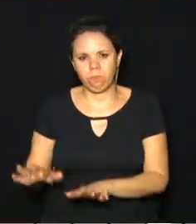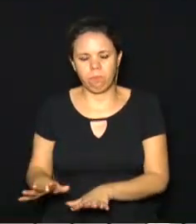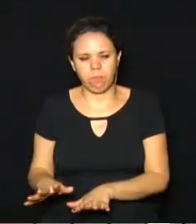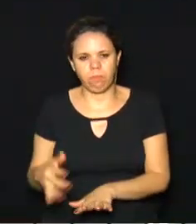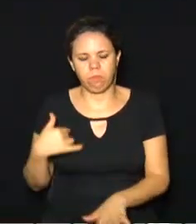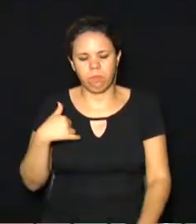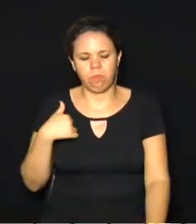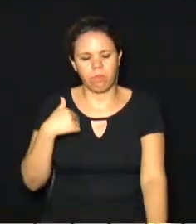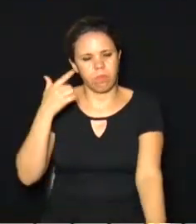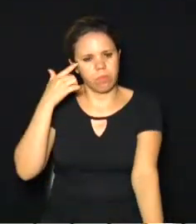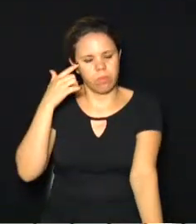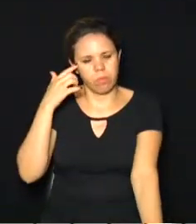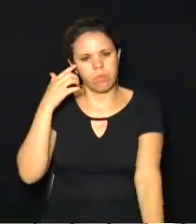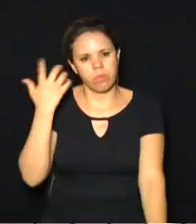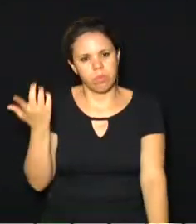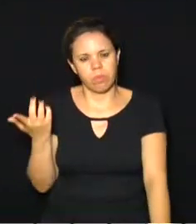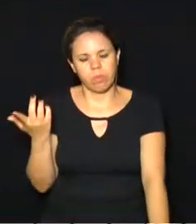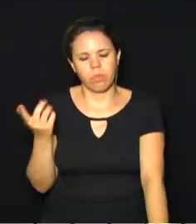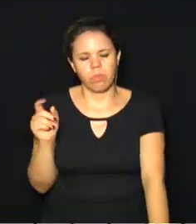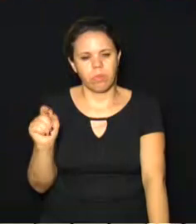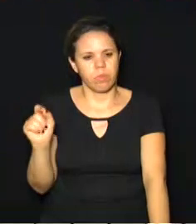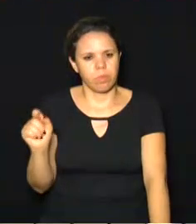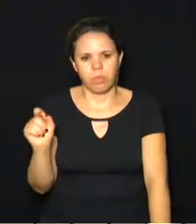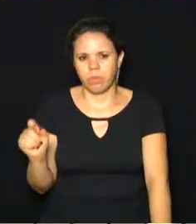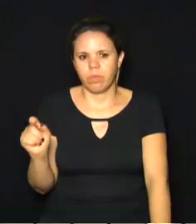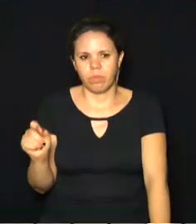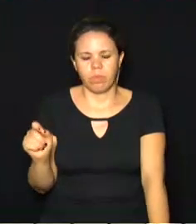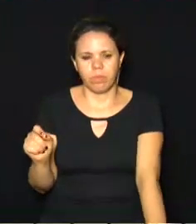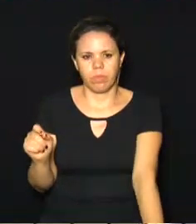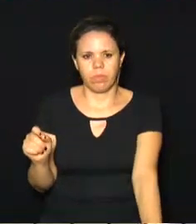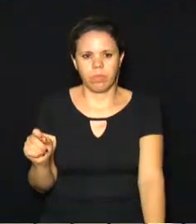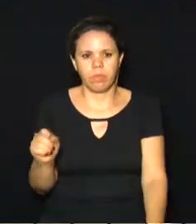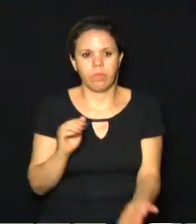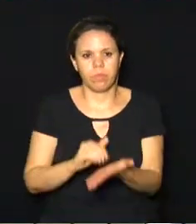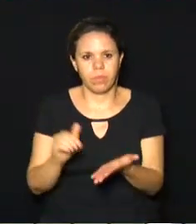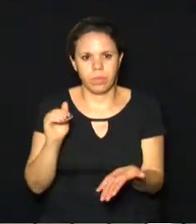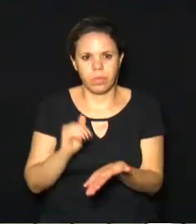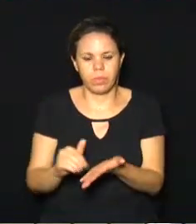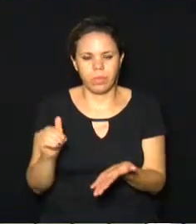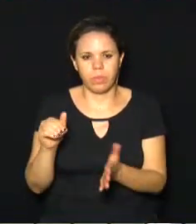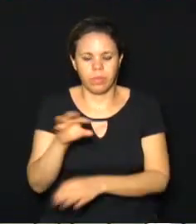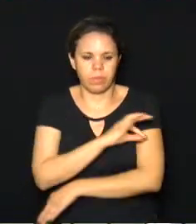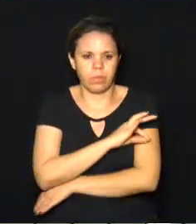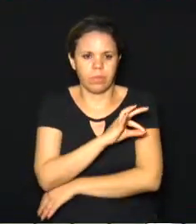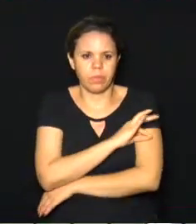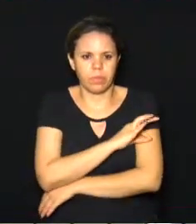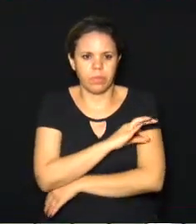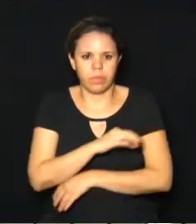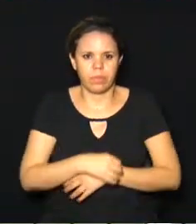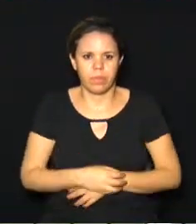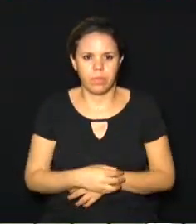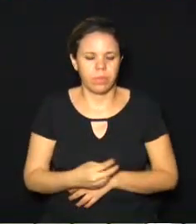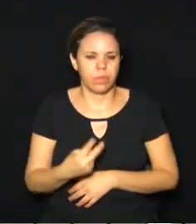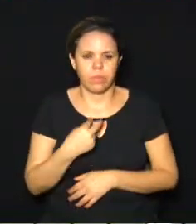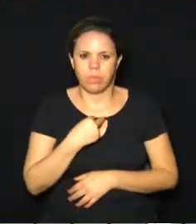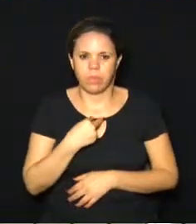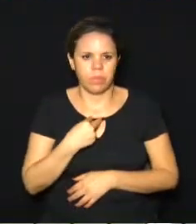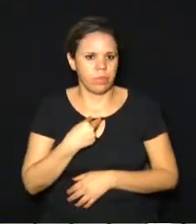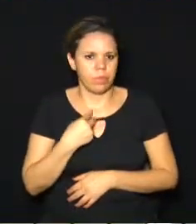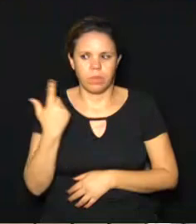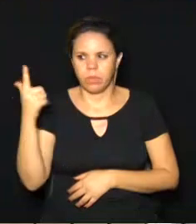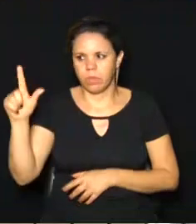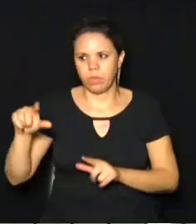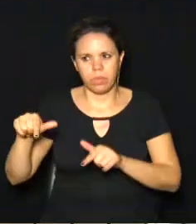eu entendo que a Secretaria, a Prefeitura, não poderá tomar